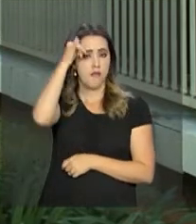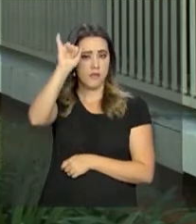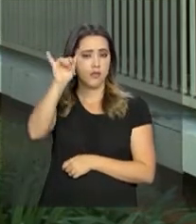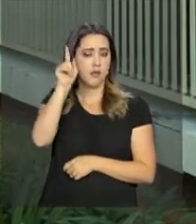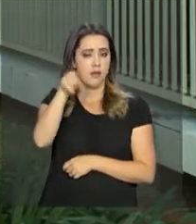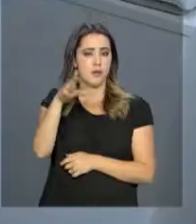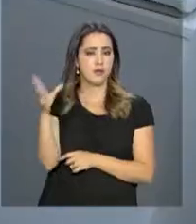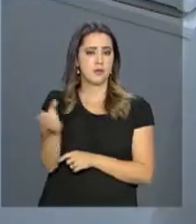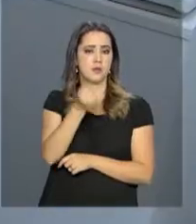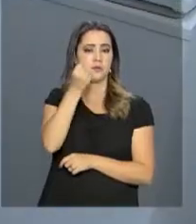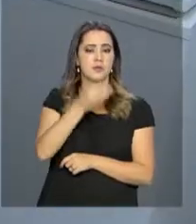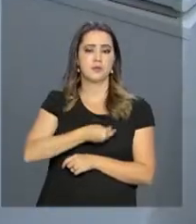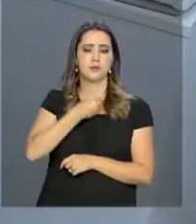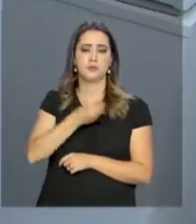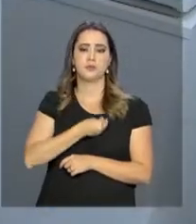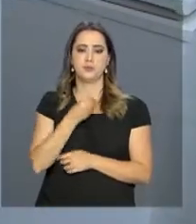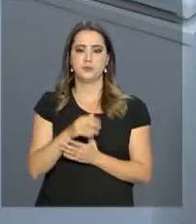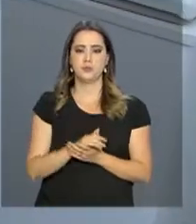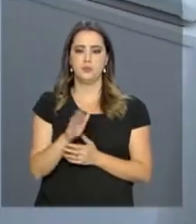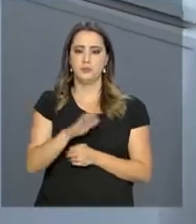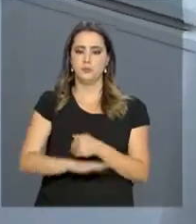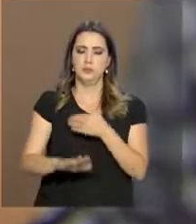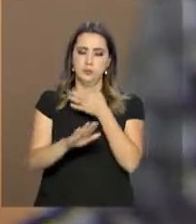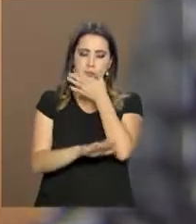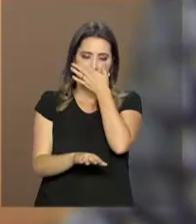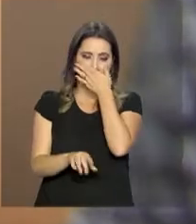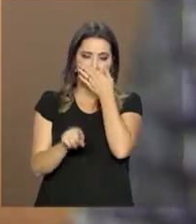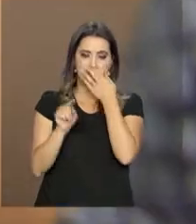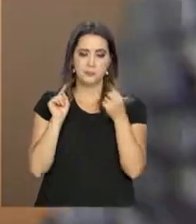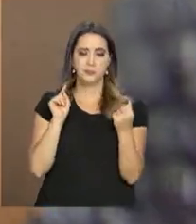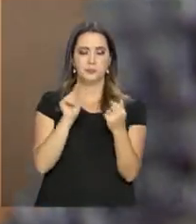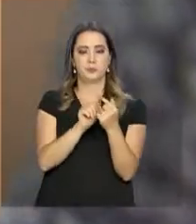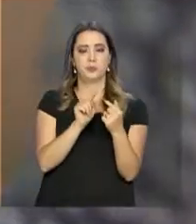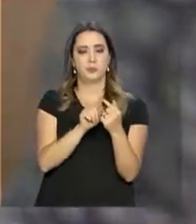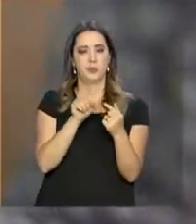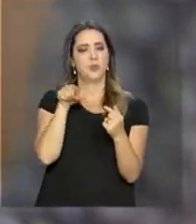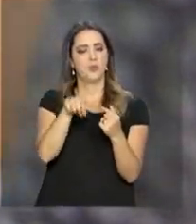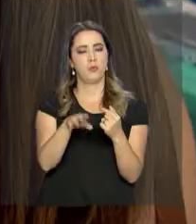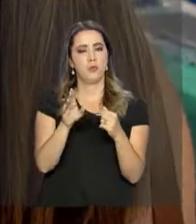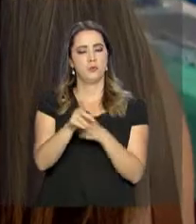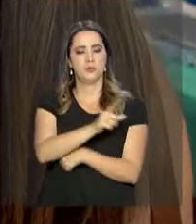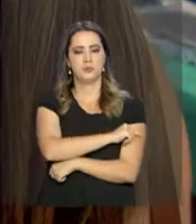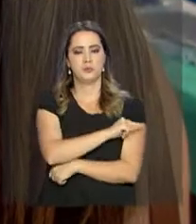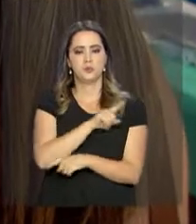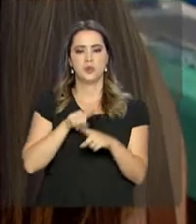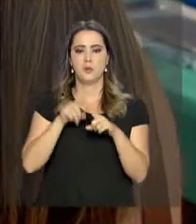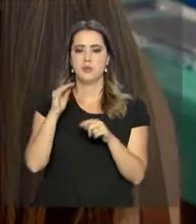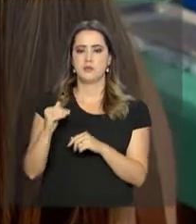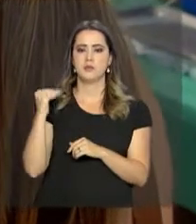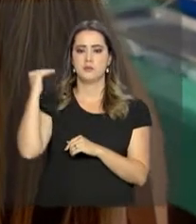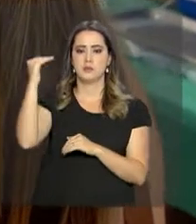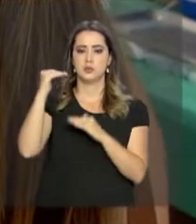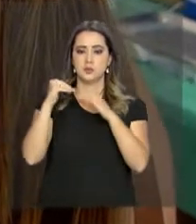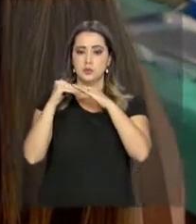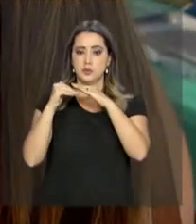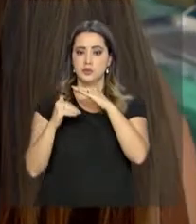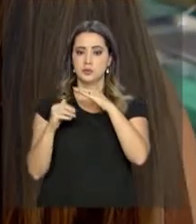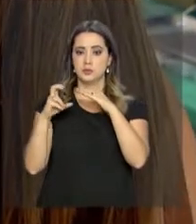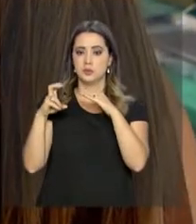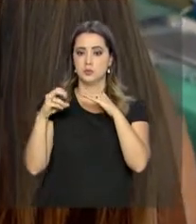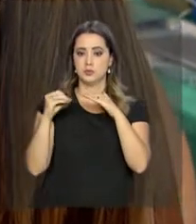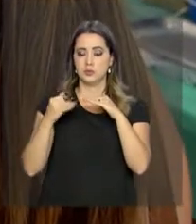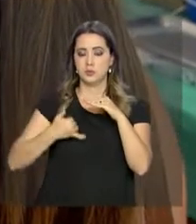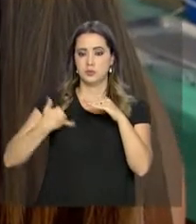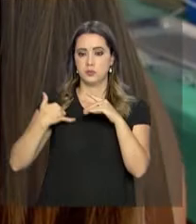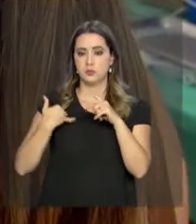é salvar vidas as crianças são o público alvo das campanhas de vacinação mais adultos com menos de 50 anos